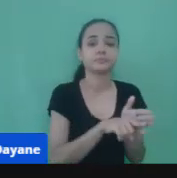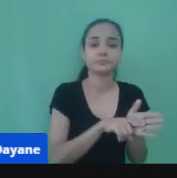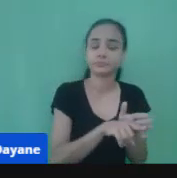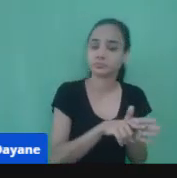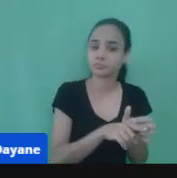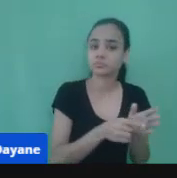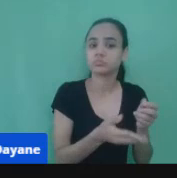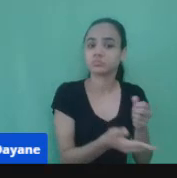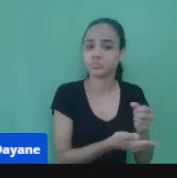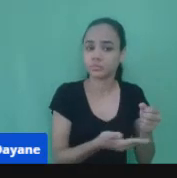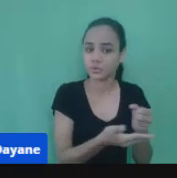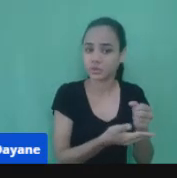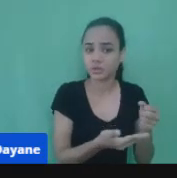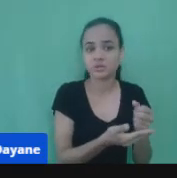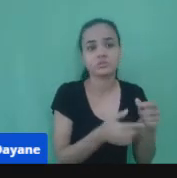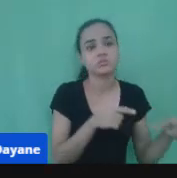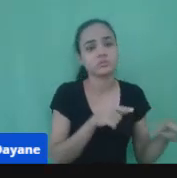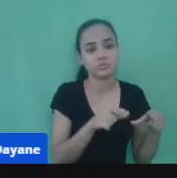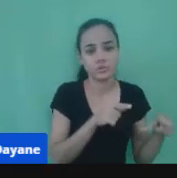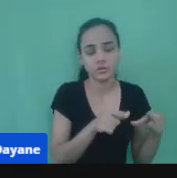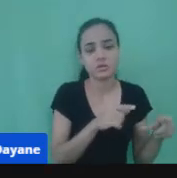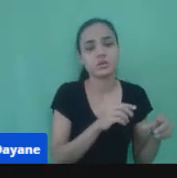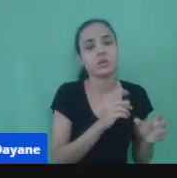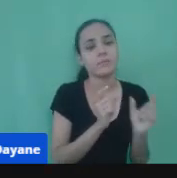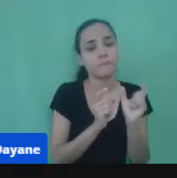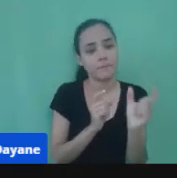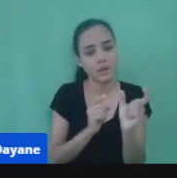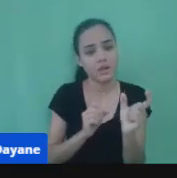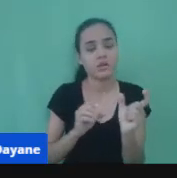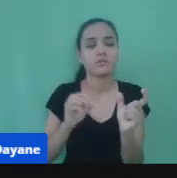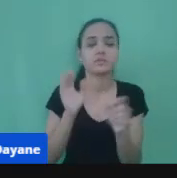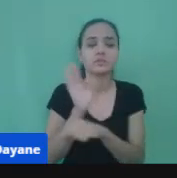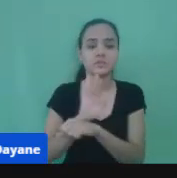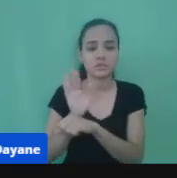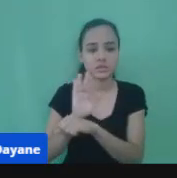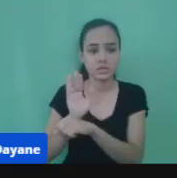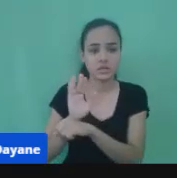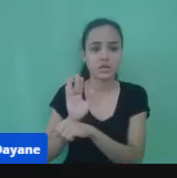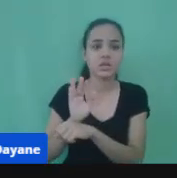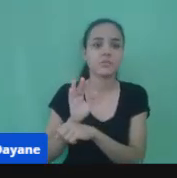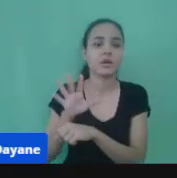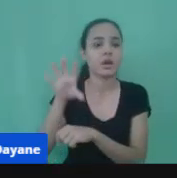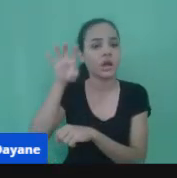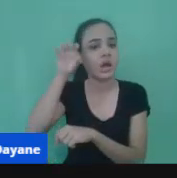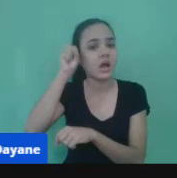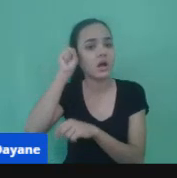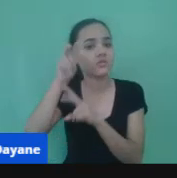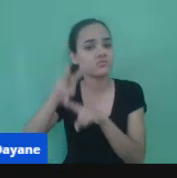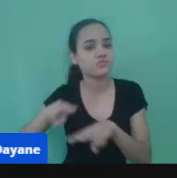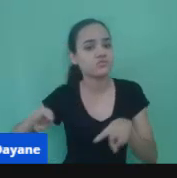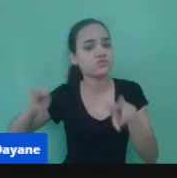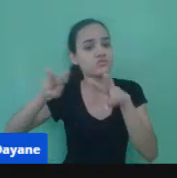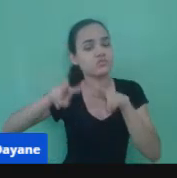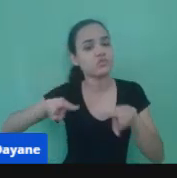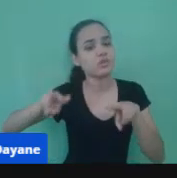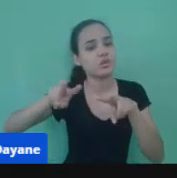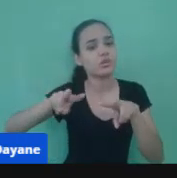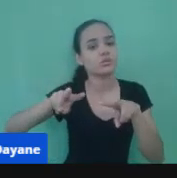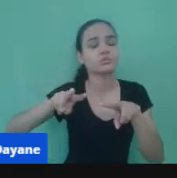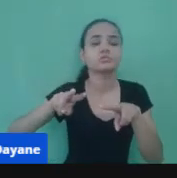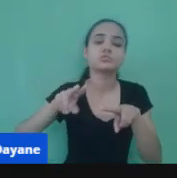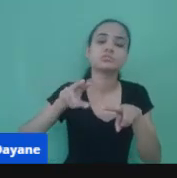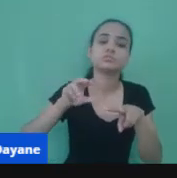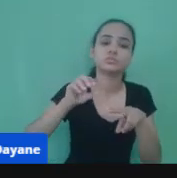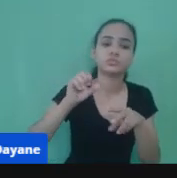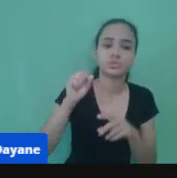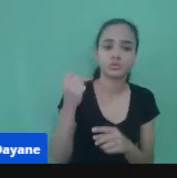as palavras cinema, audiovisual, filme, né? Os termos, tanto no singular como no plural, nós fizemos uma